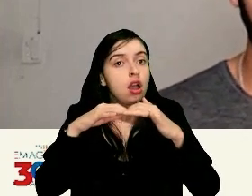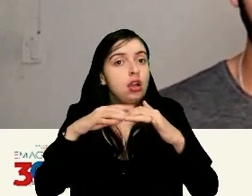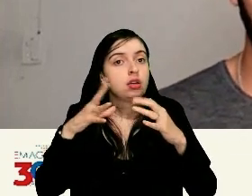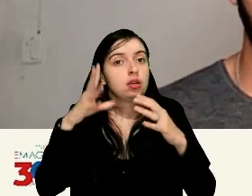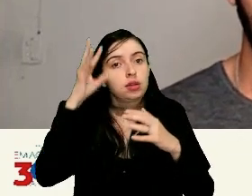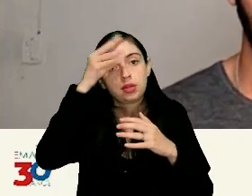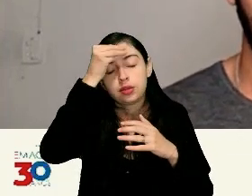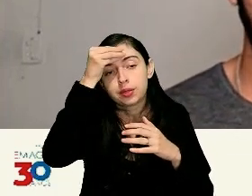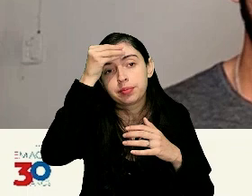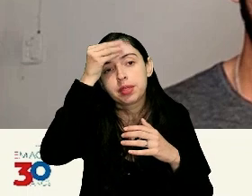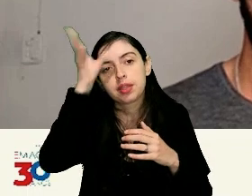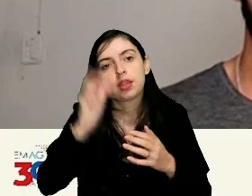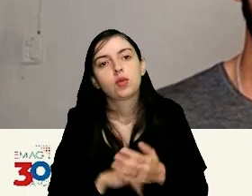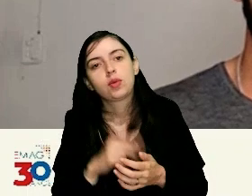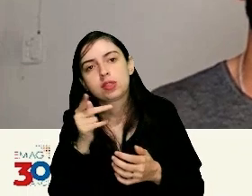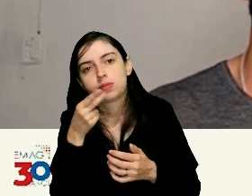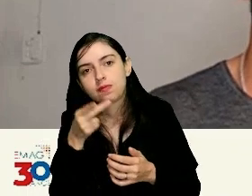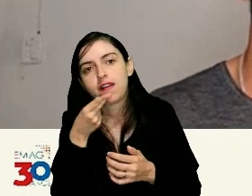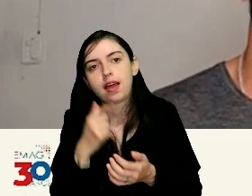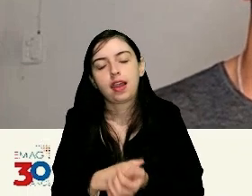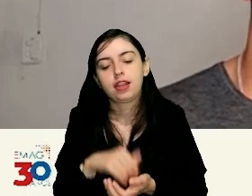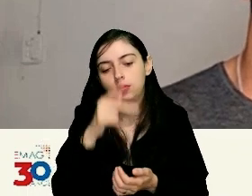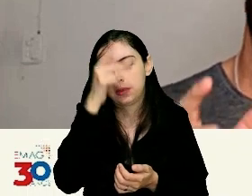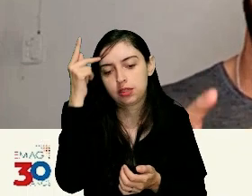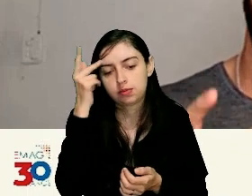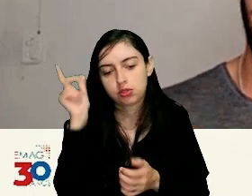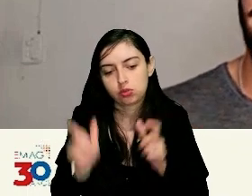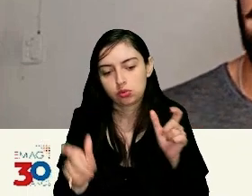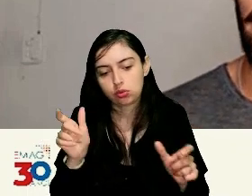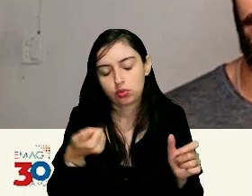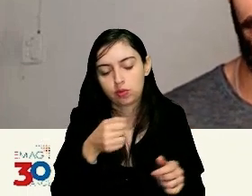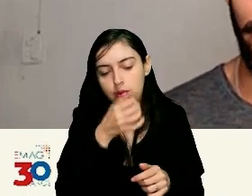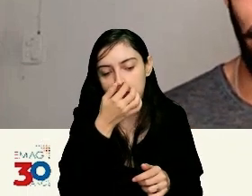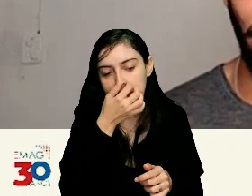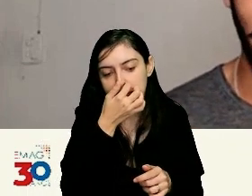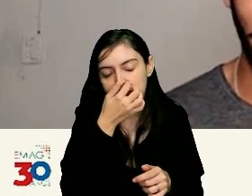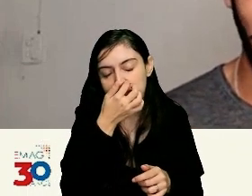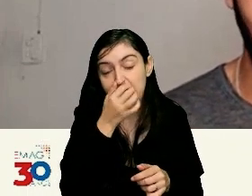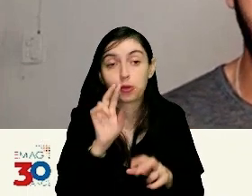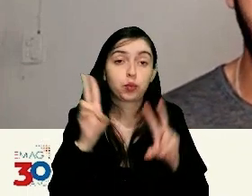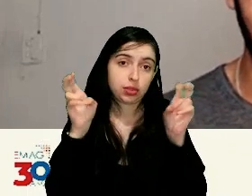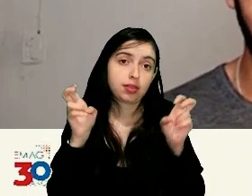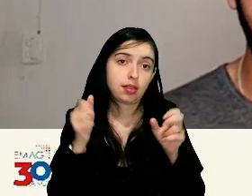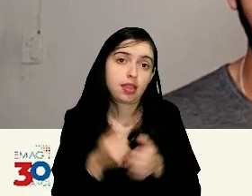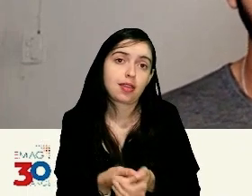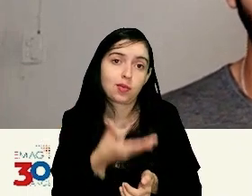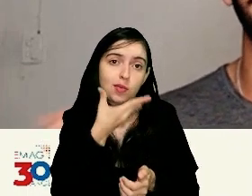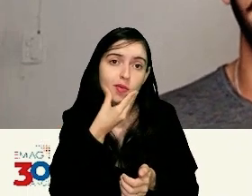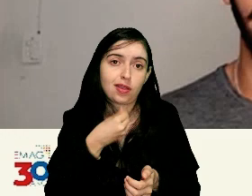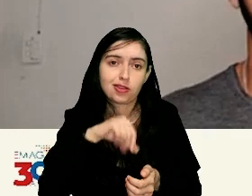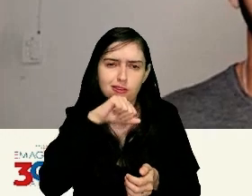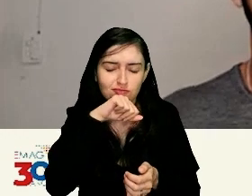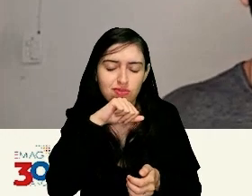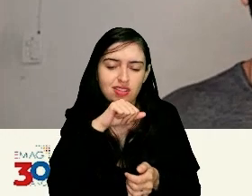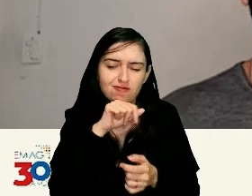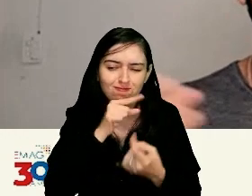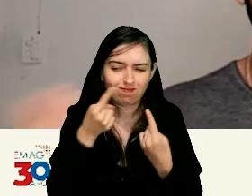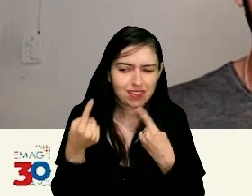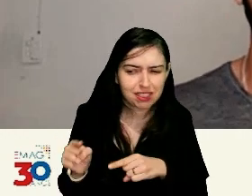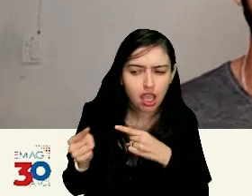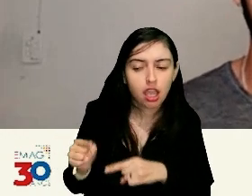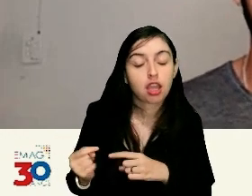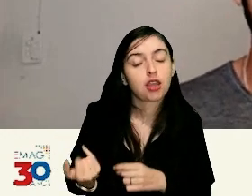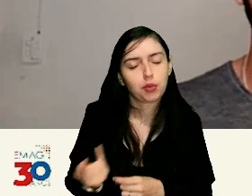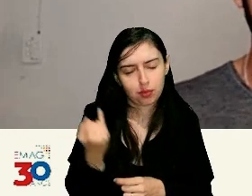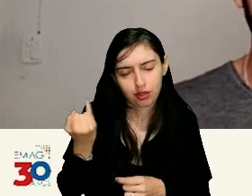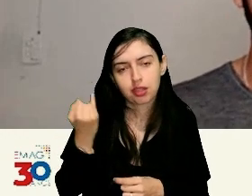né? Que é isso, né? Esse termo paternidade ativa, eu sou um pouco crítico, entendendo que é importante. Acho que é importante,